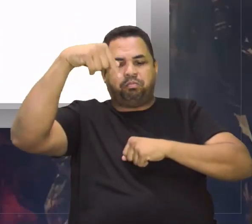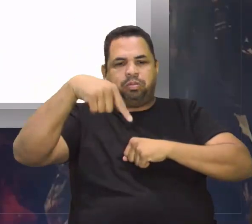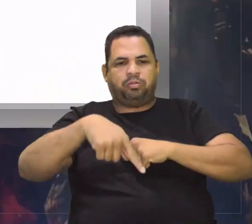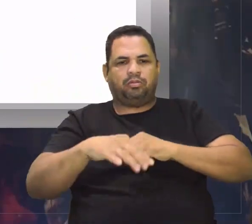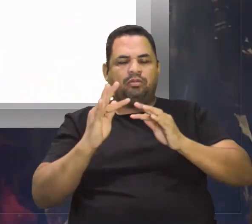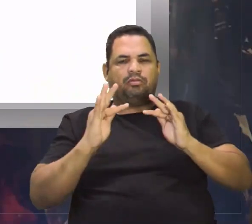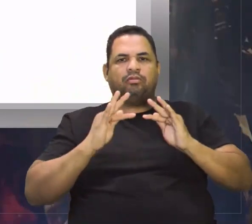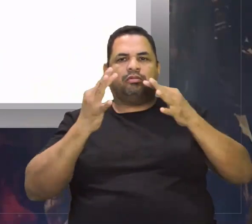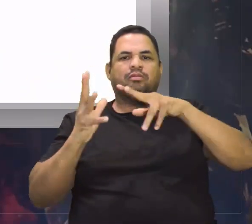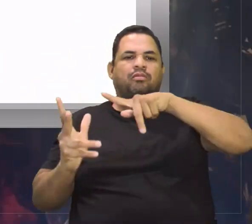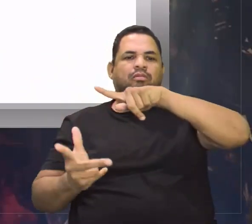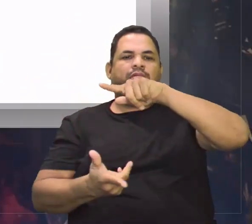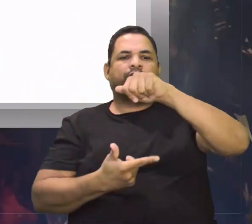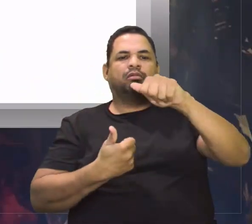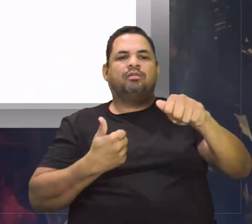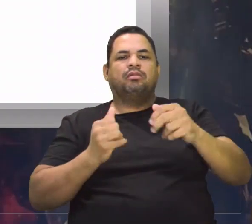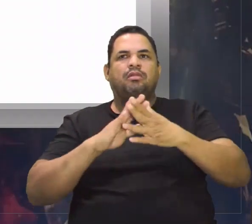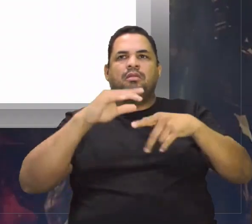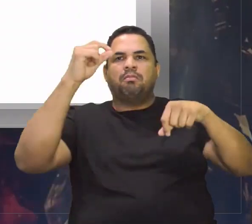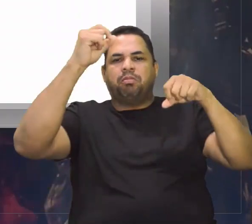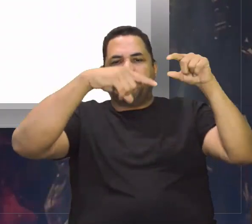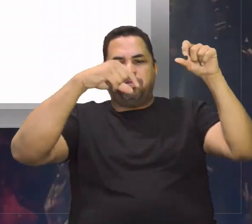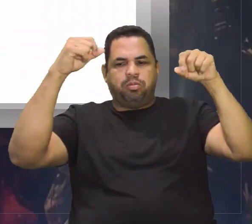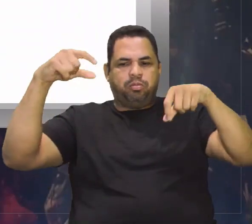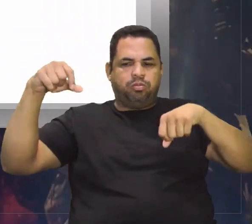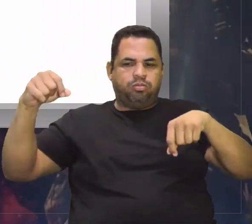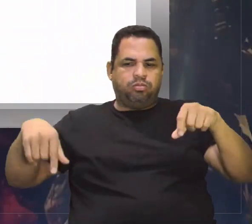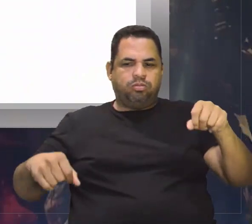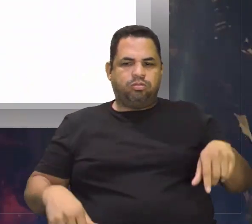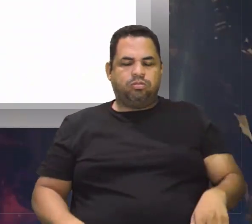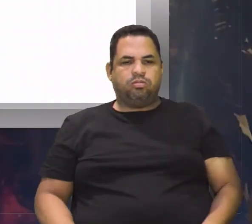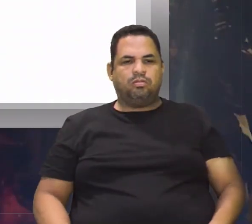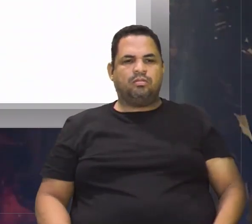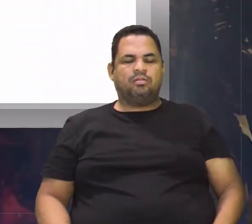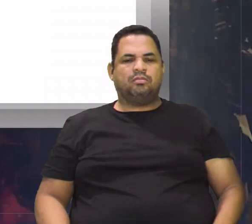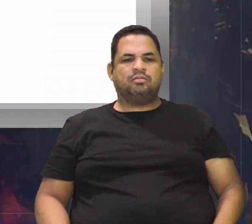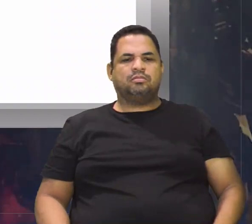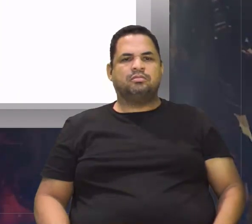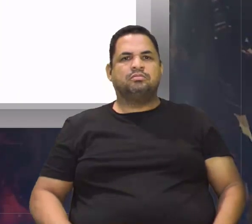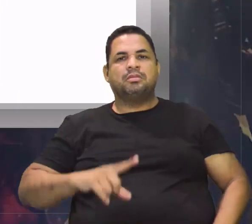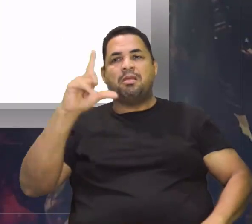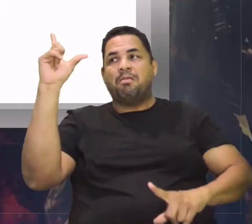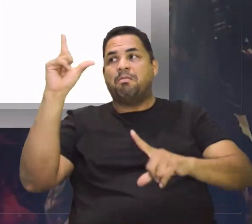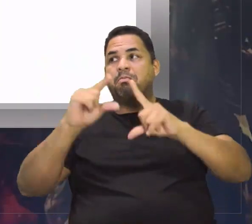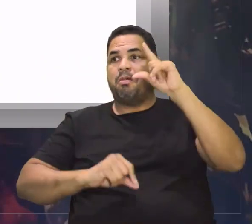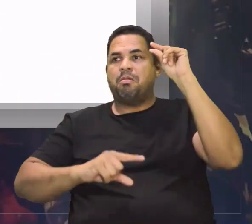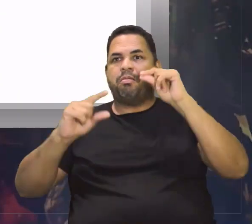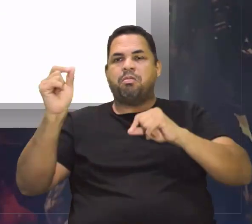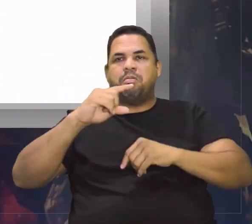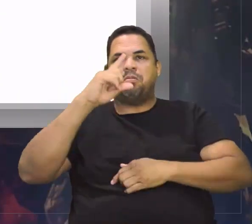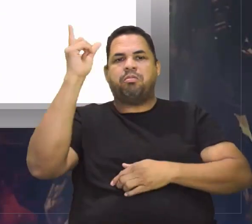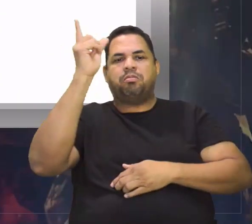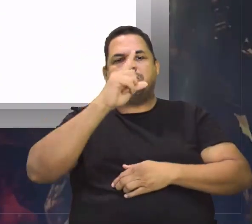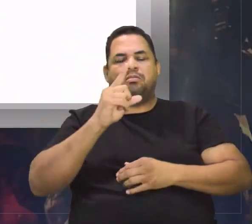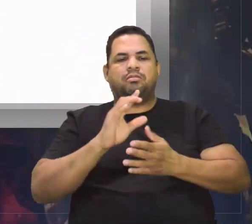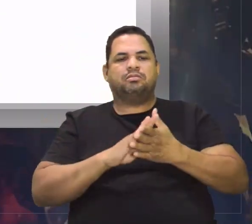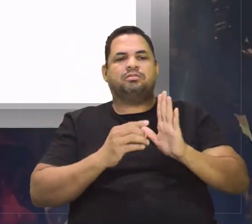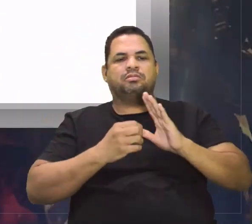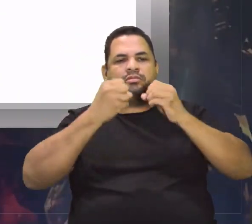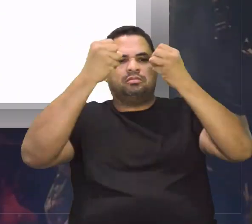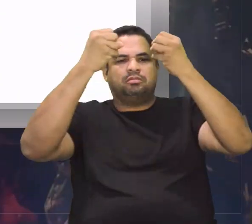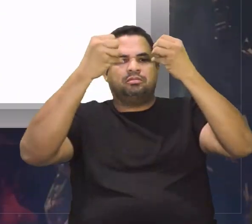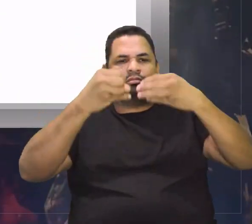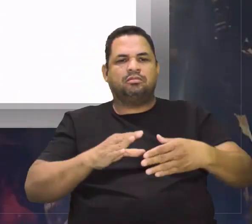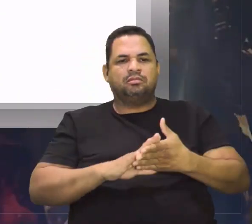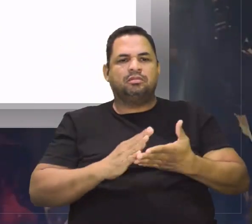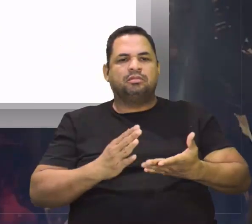do mundo, uma chuva de meteorito. Era o trovão que era explicado pela fúria